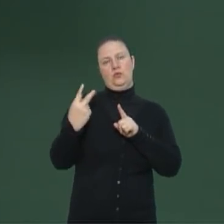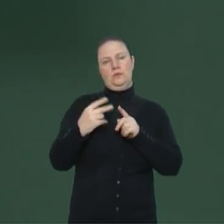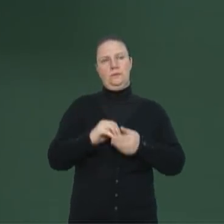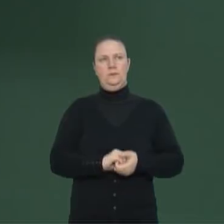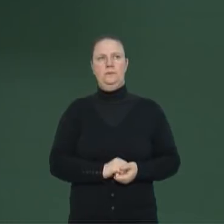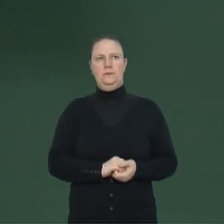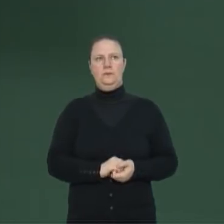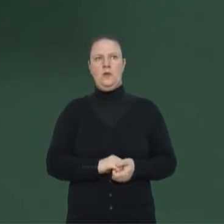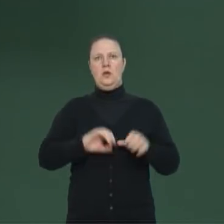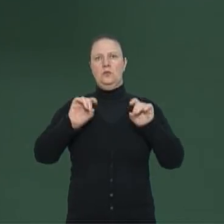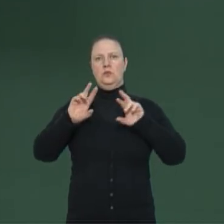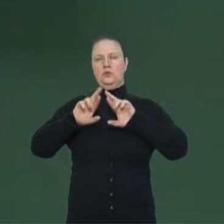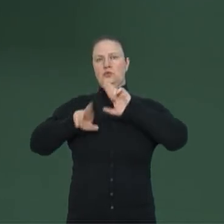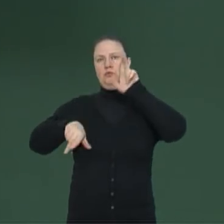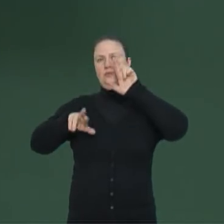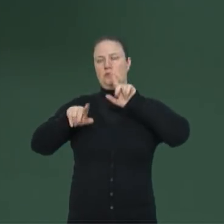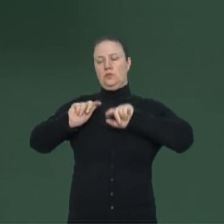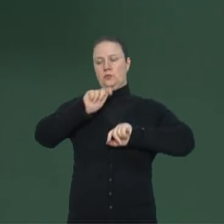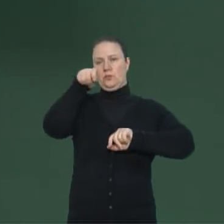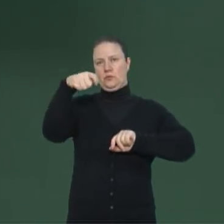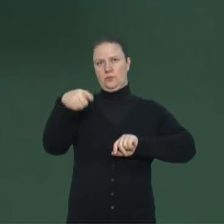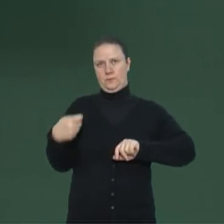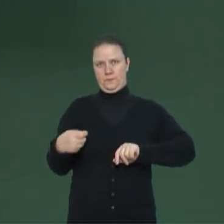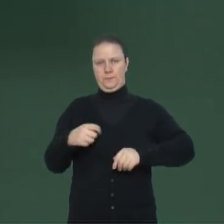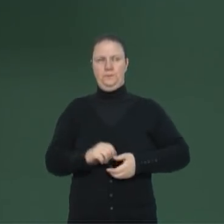sinalzinho aqui, ó, do 2AB, ok?